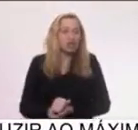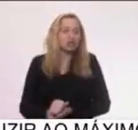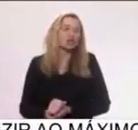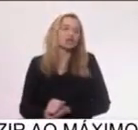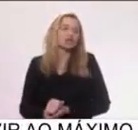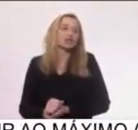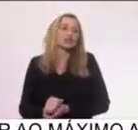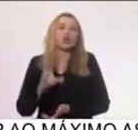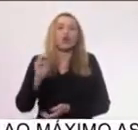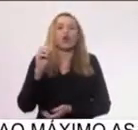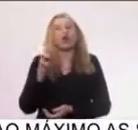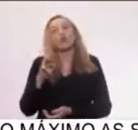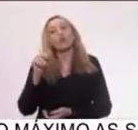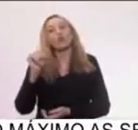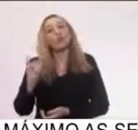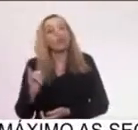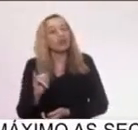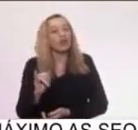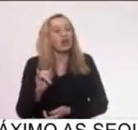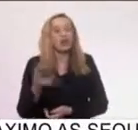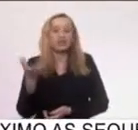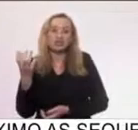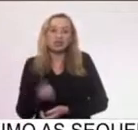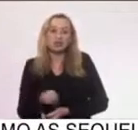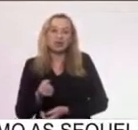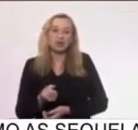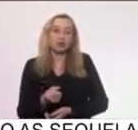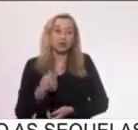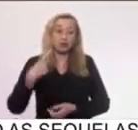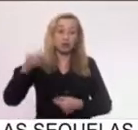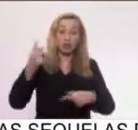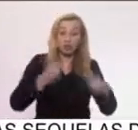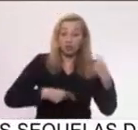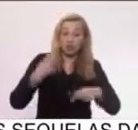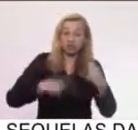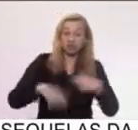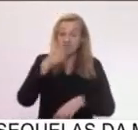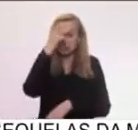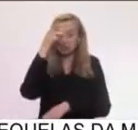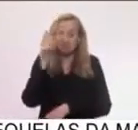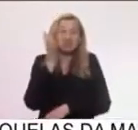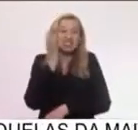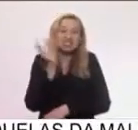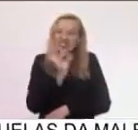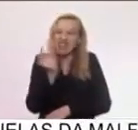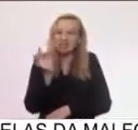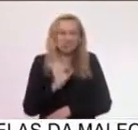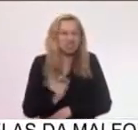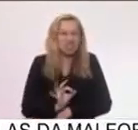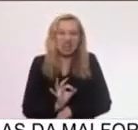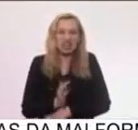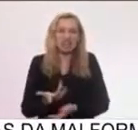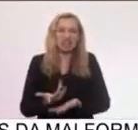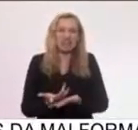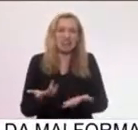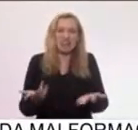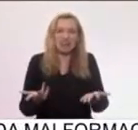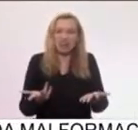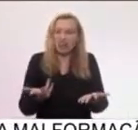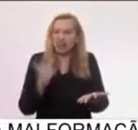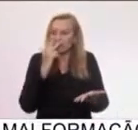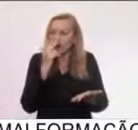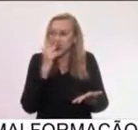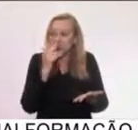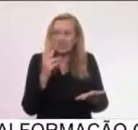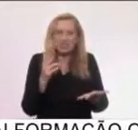afilhado político, aquele que não sabia nada, que não sabe nada, que parecia uma figura um tanto